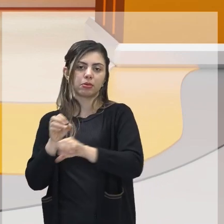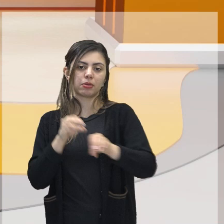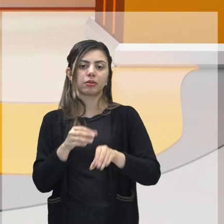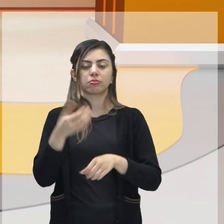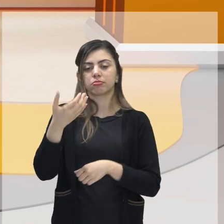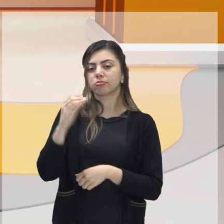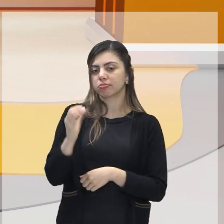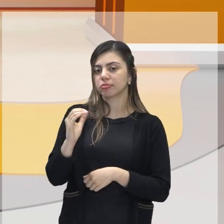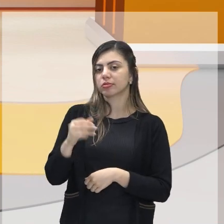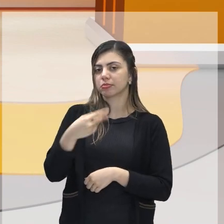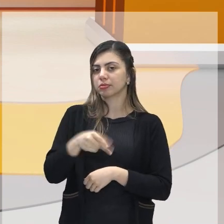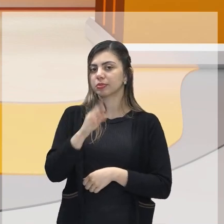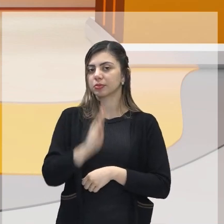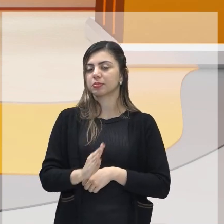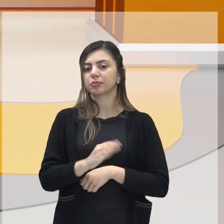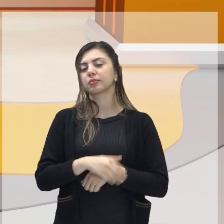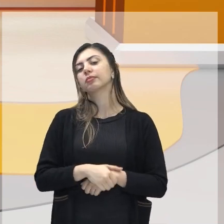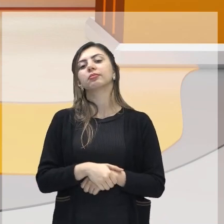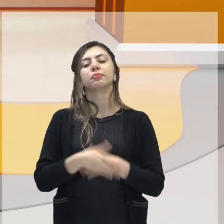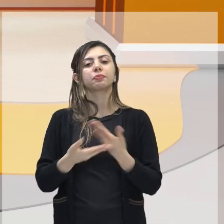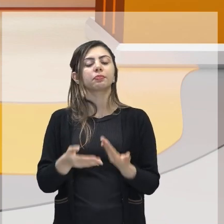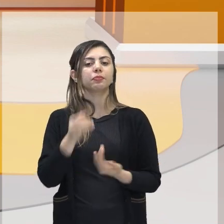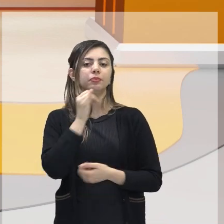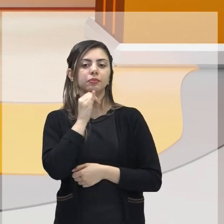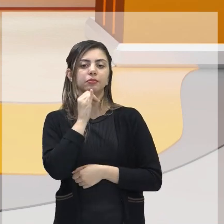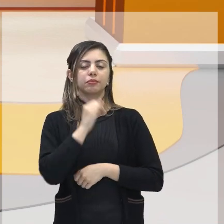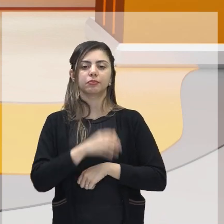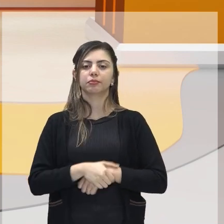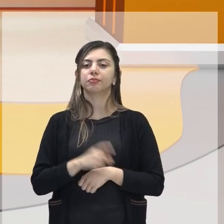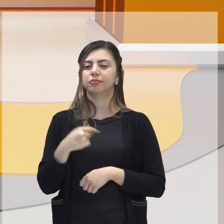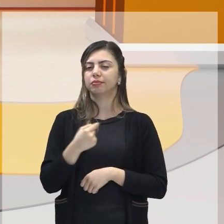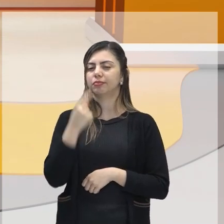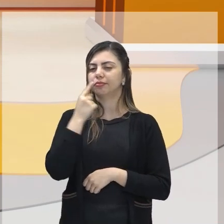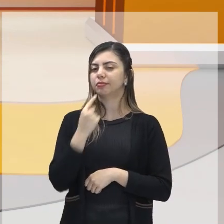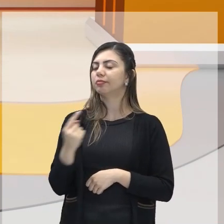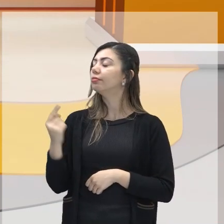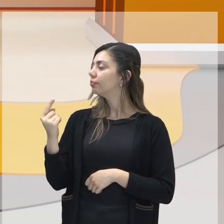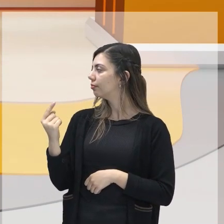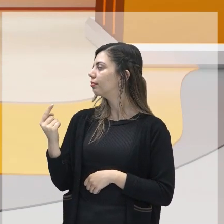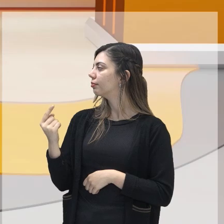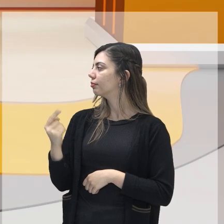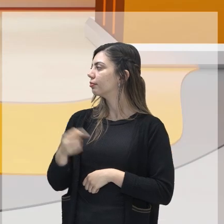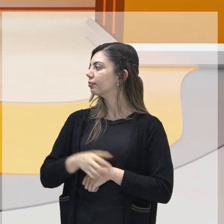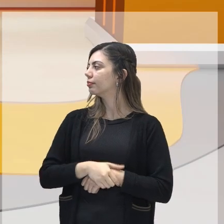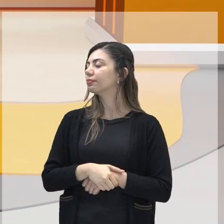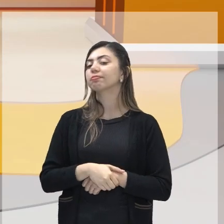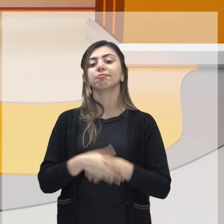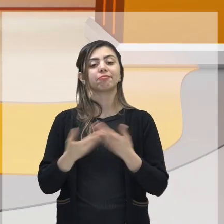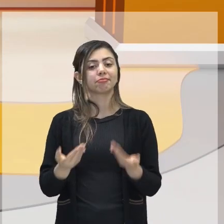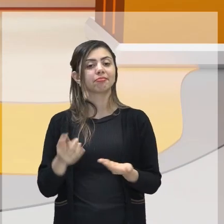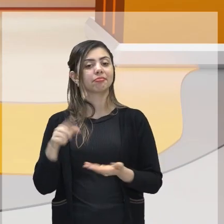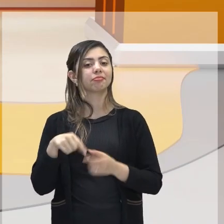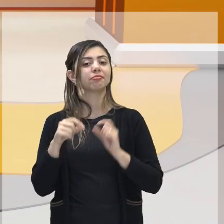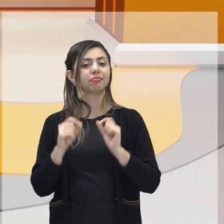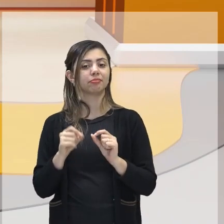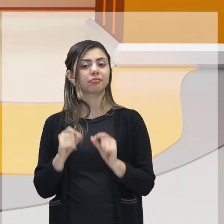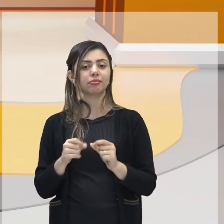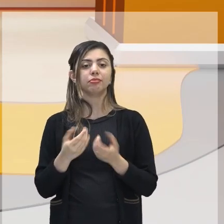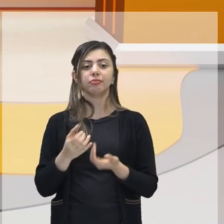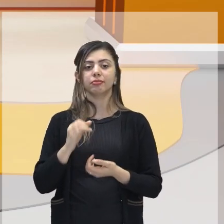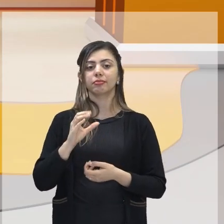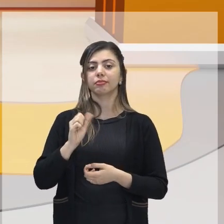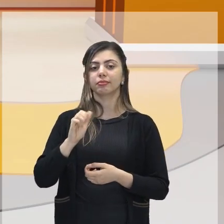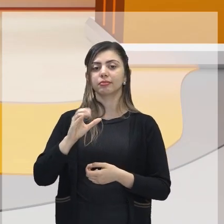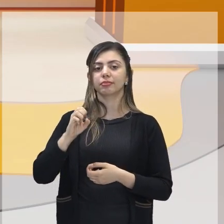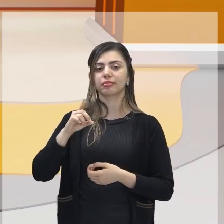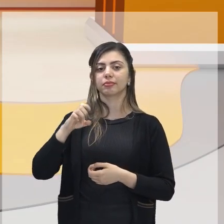científico da nação. Como, por exemplo, nós vamos verificar aqui, ó, a Academia Imperial de